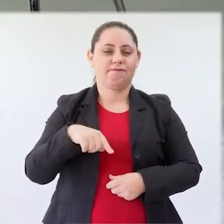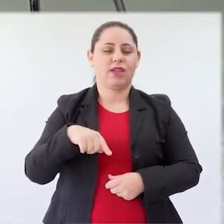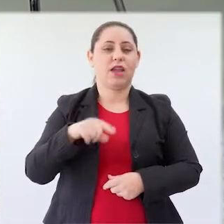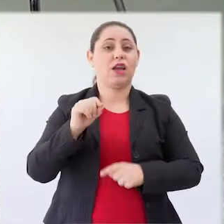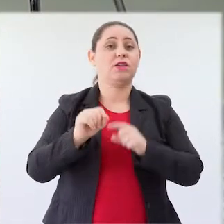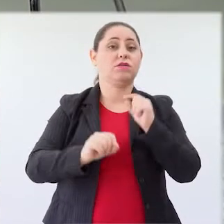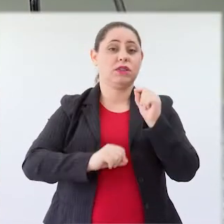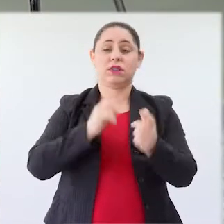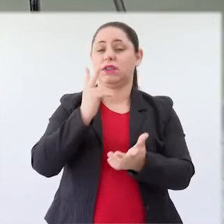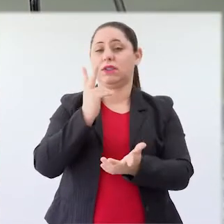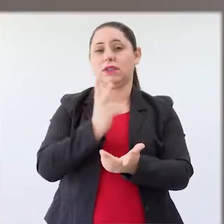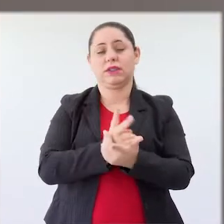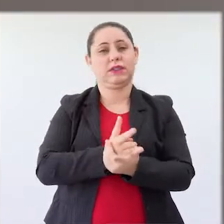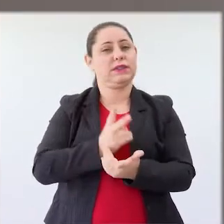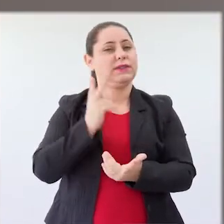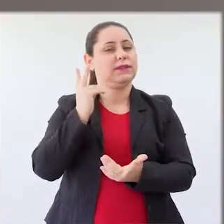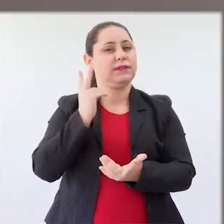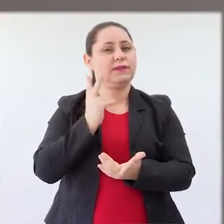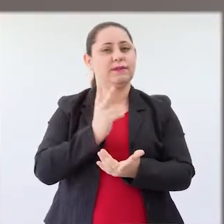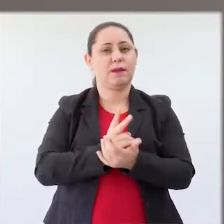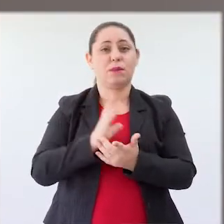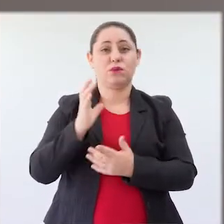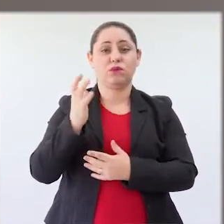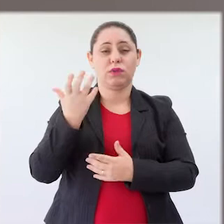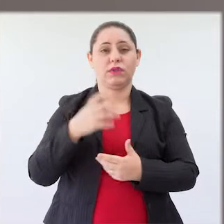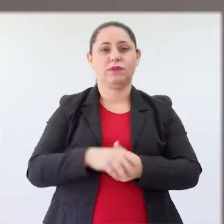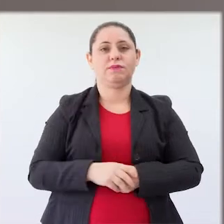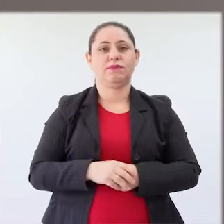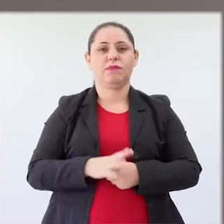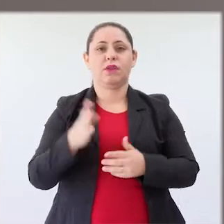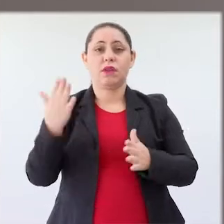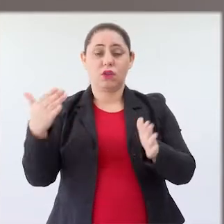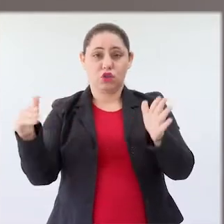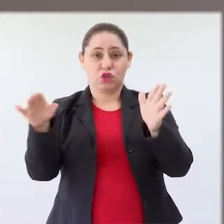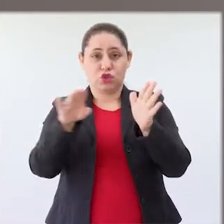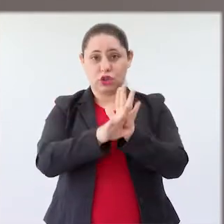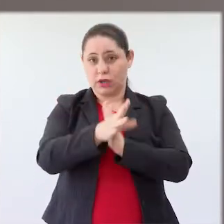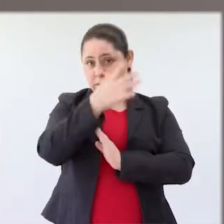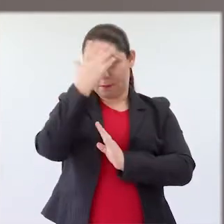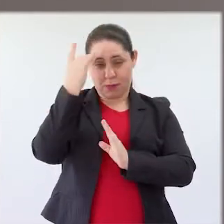e é constante, tá? Na verdade, eles chegam já, então,